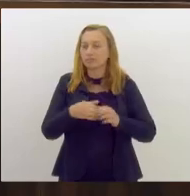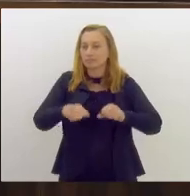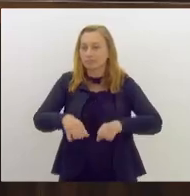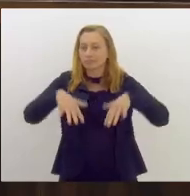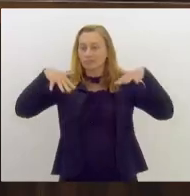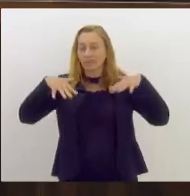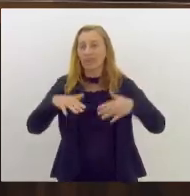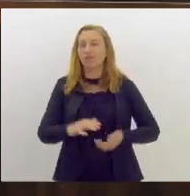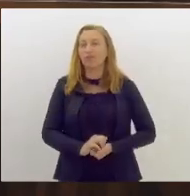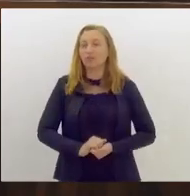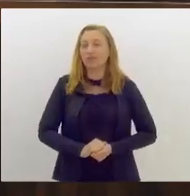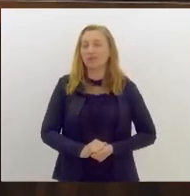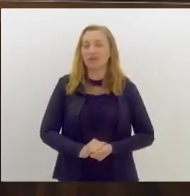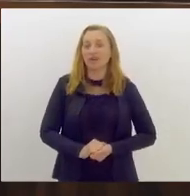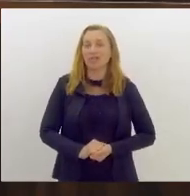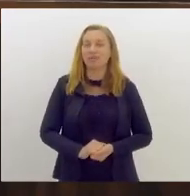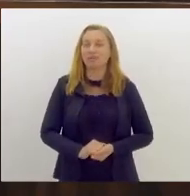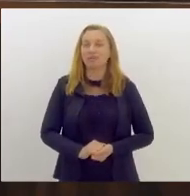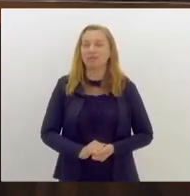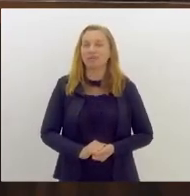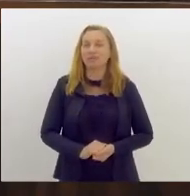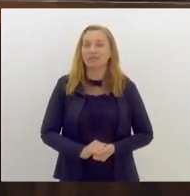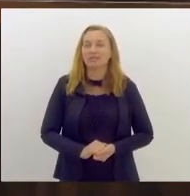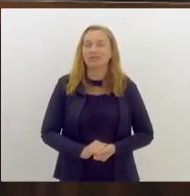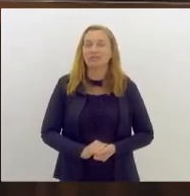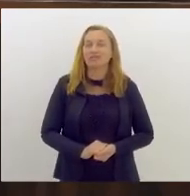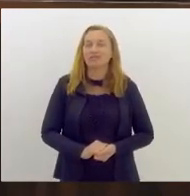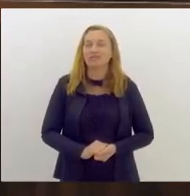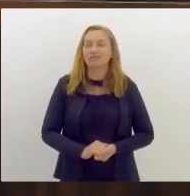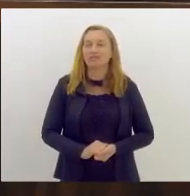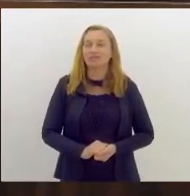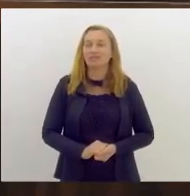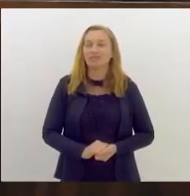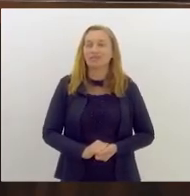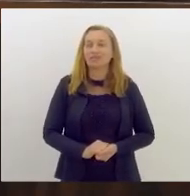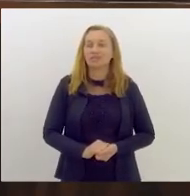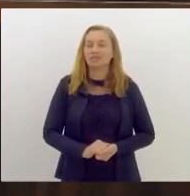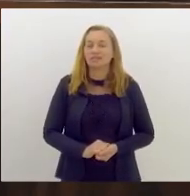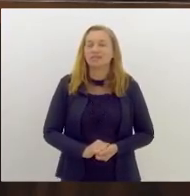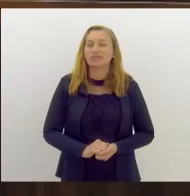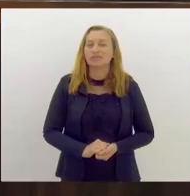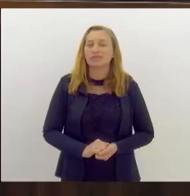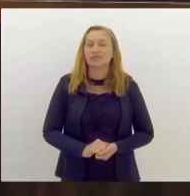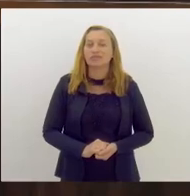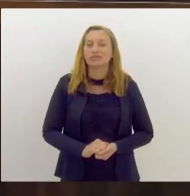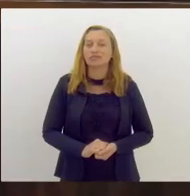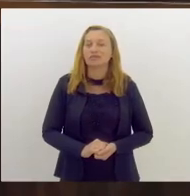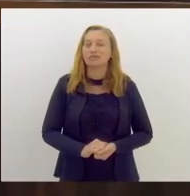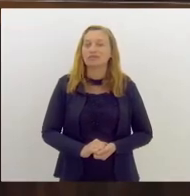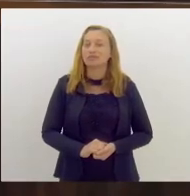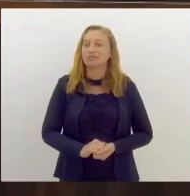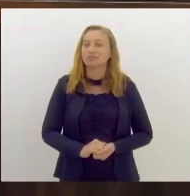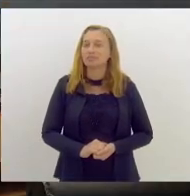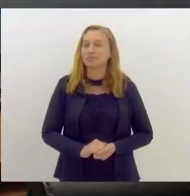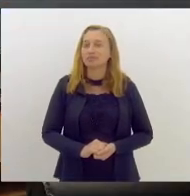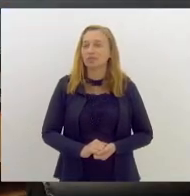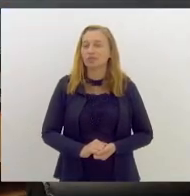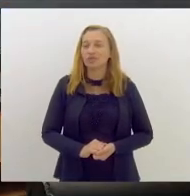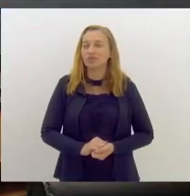galeria se inicia o expedientes final primeiro já estão inscritos no Deputado Luiz Paulo